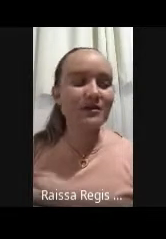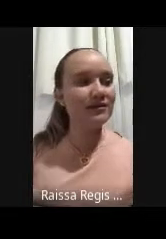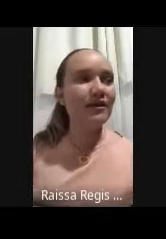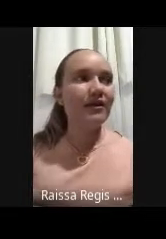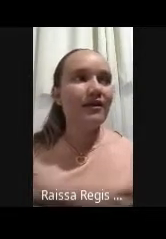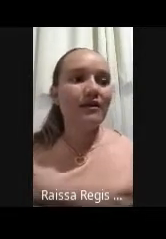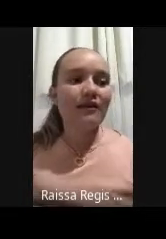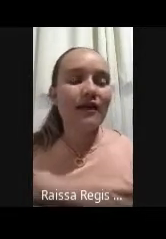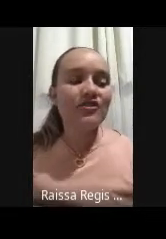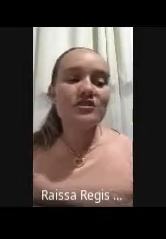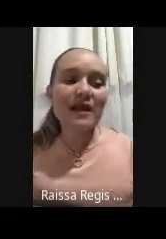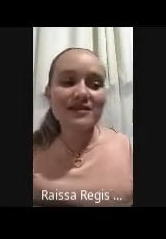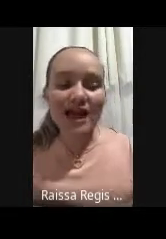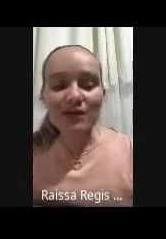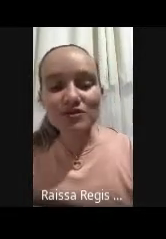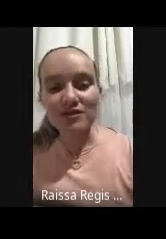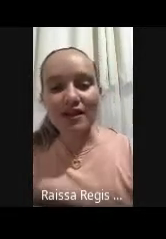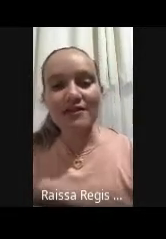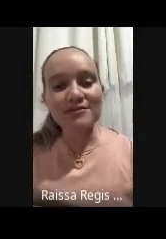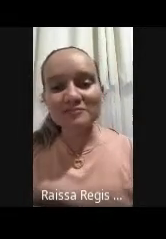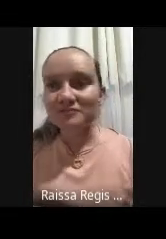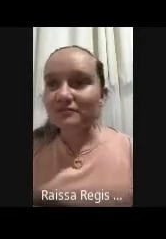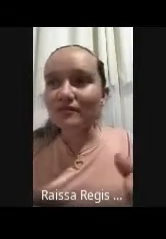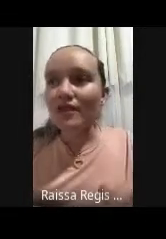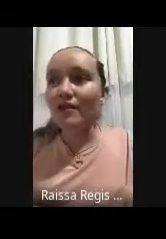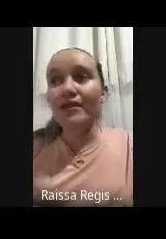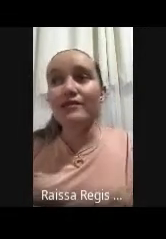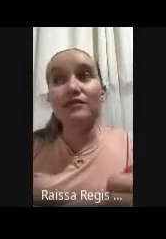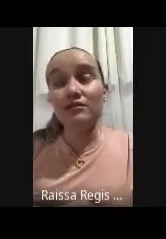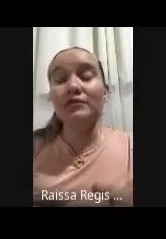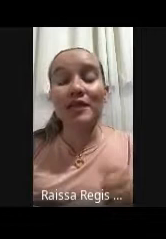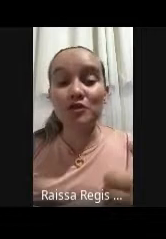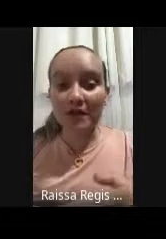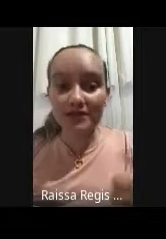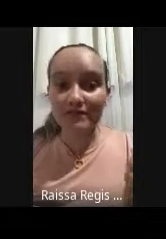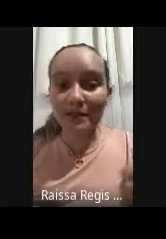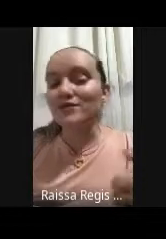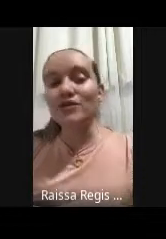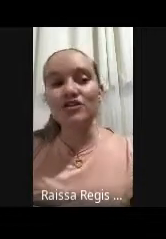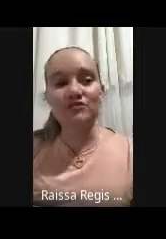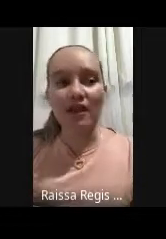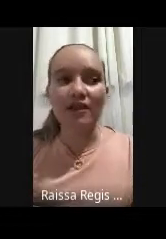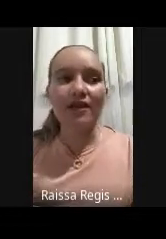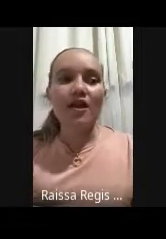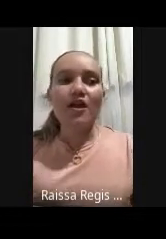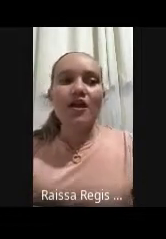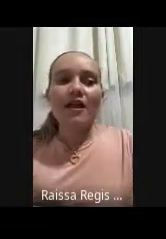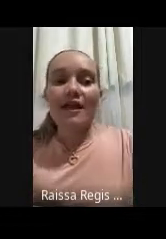forma, assim, de expressar a língua de sinais. Ainda então, tem muito preconceito. Mas quando a gente